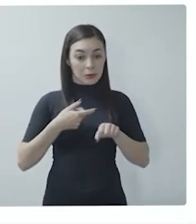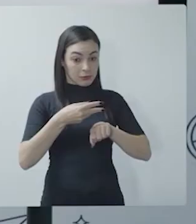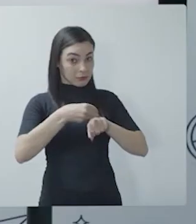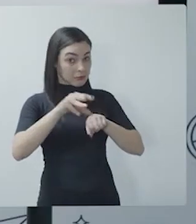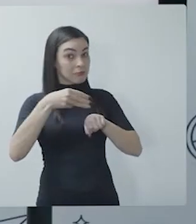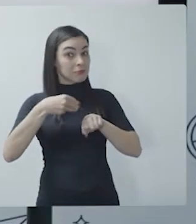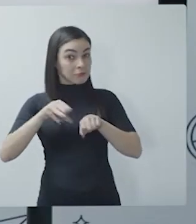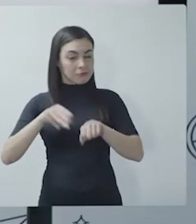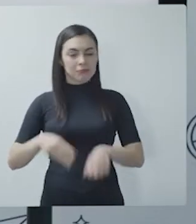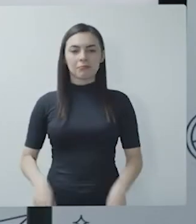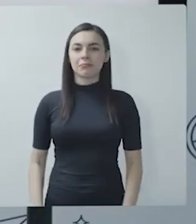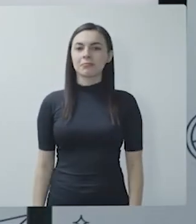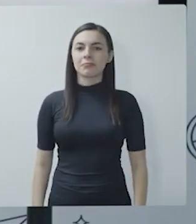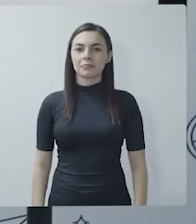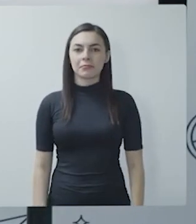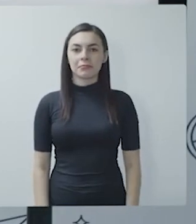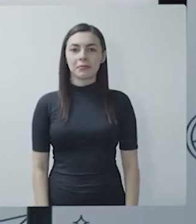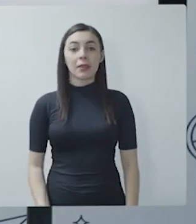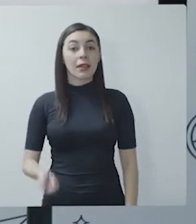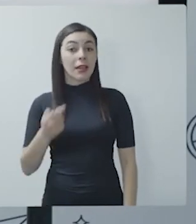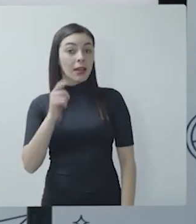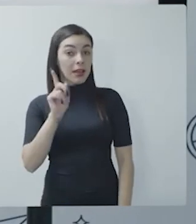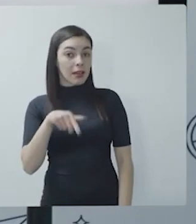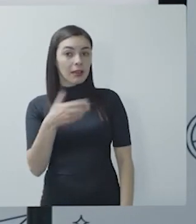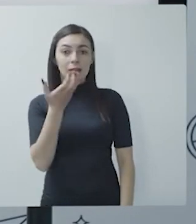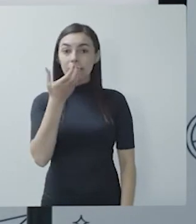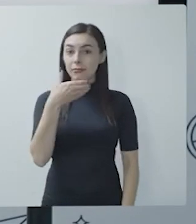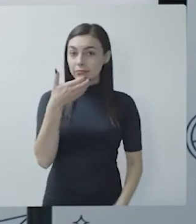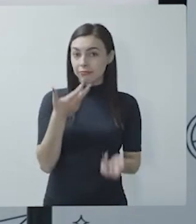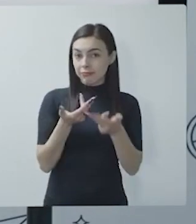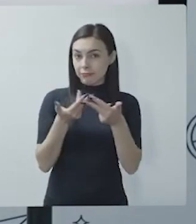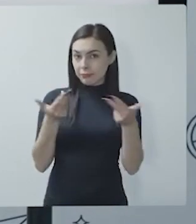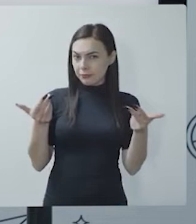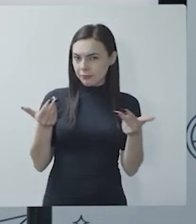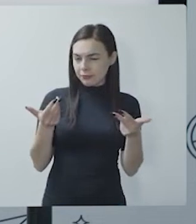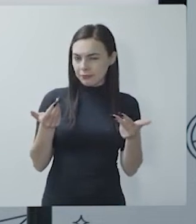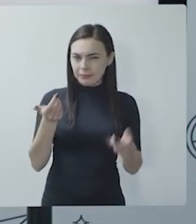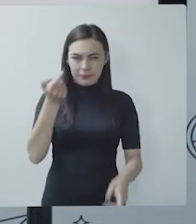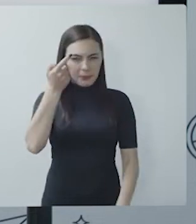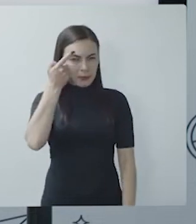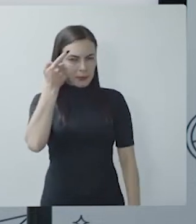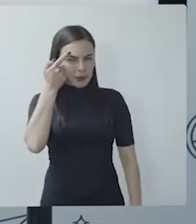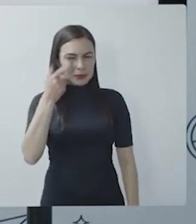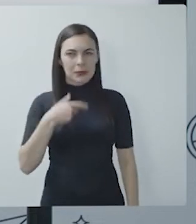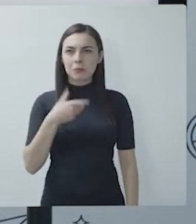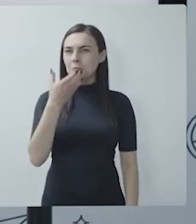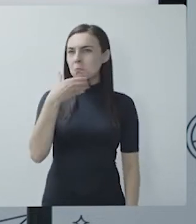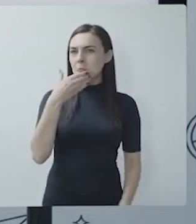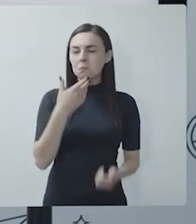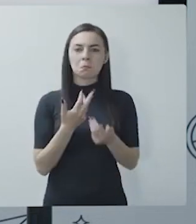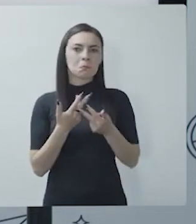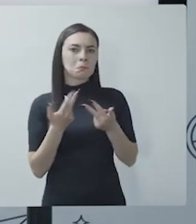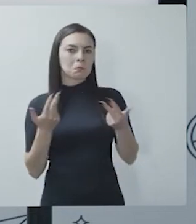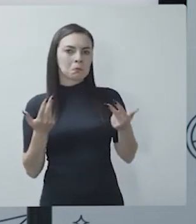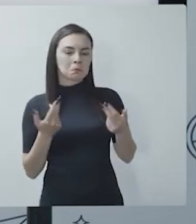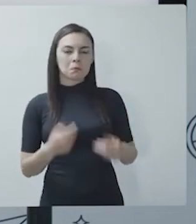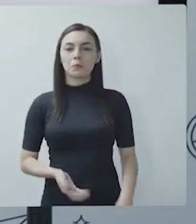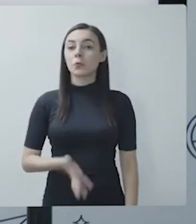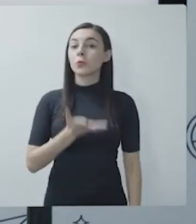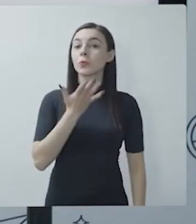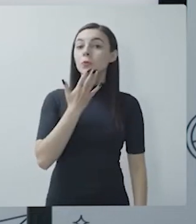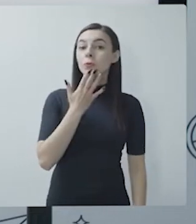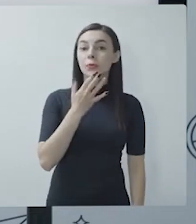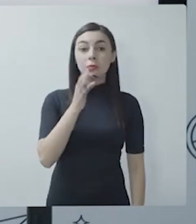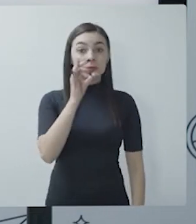vocês novamente. É um fruto. Pensem lá. Vários frutos. É